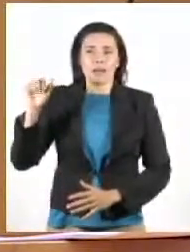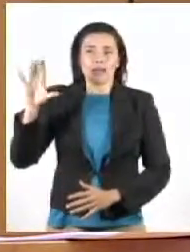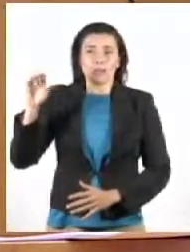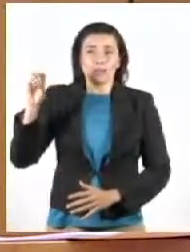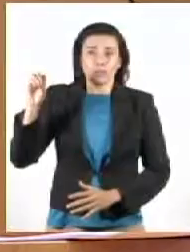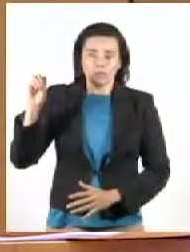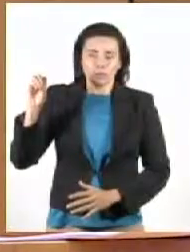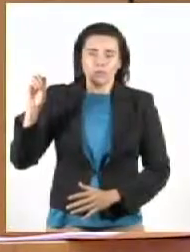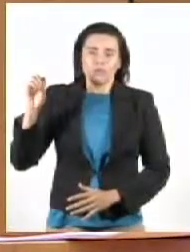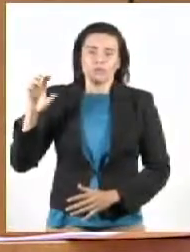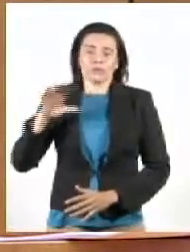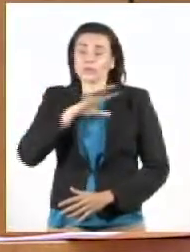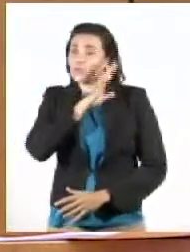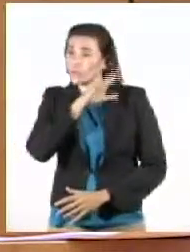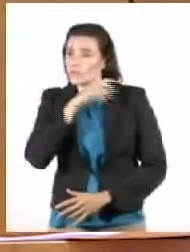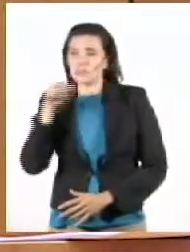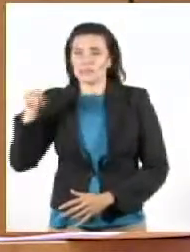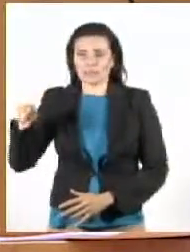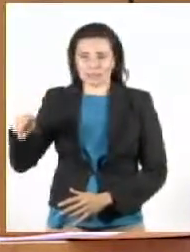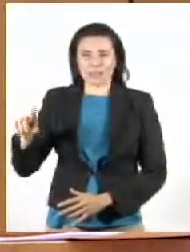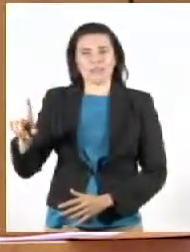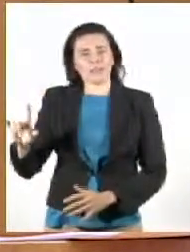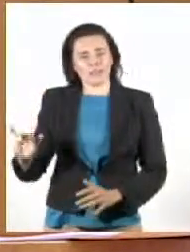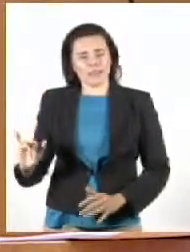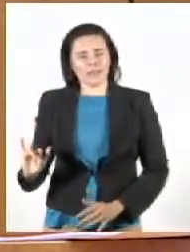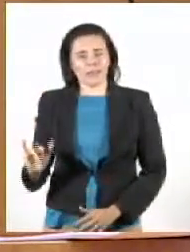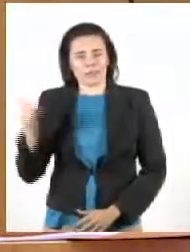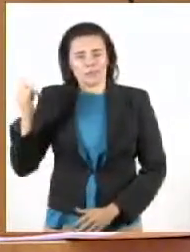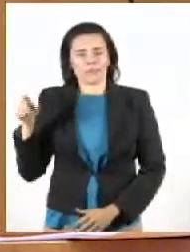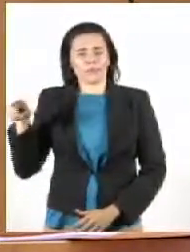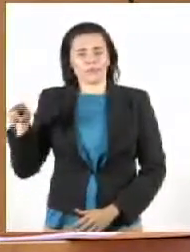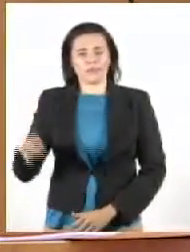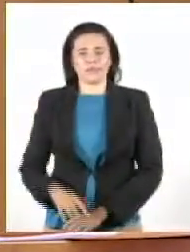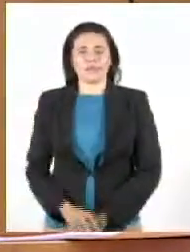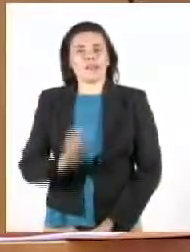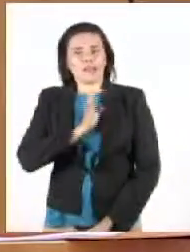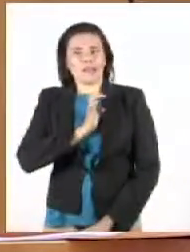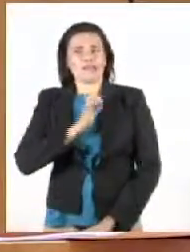ao lado do padre Roberto, em Pedrinhas?